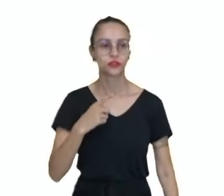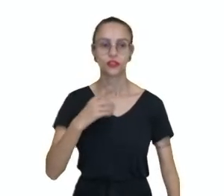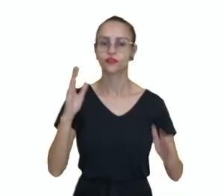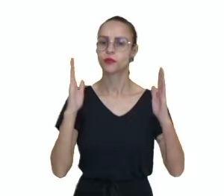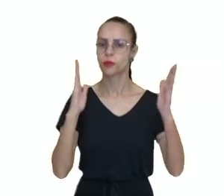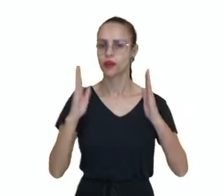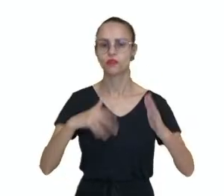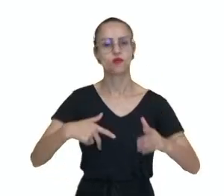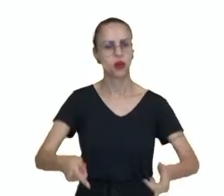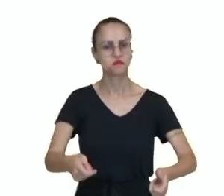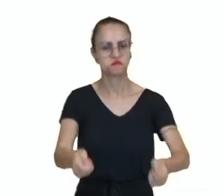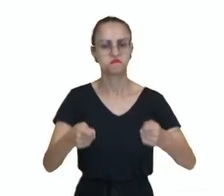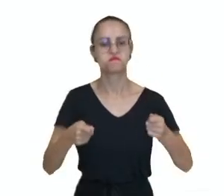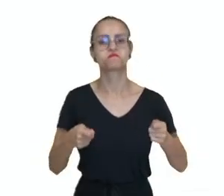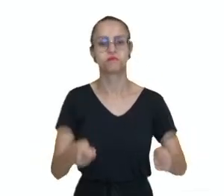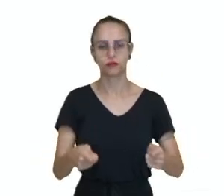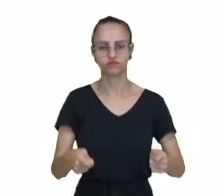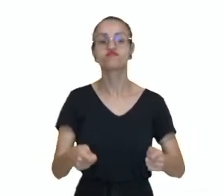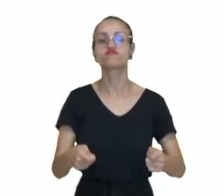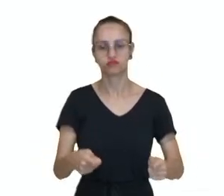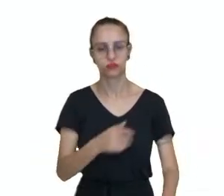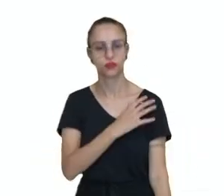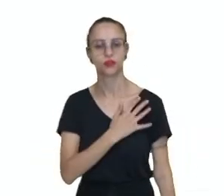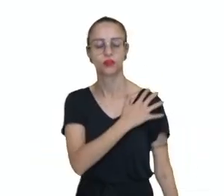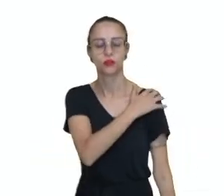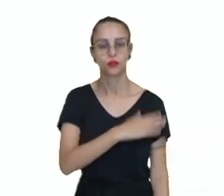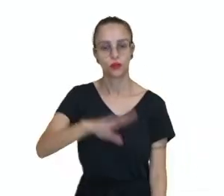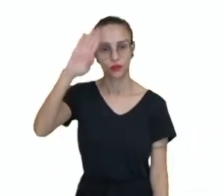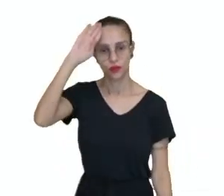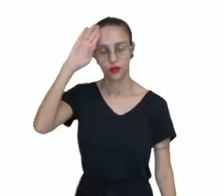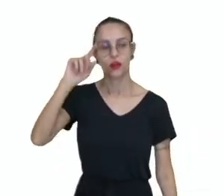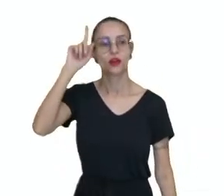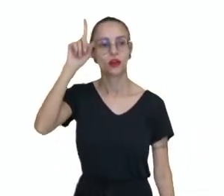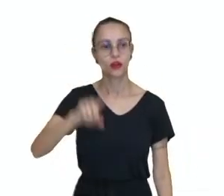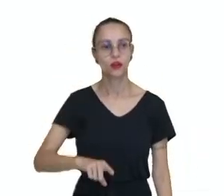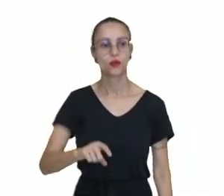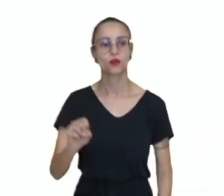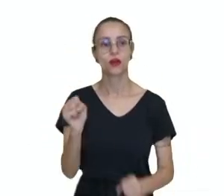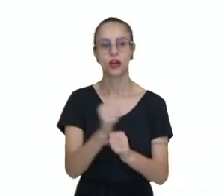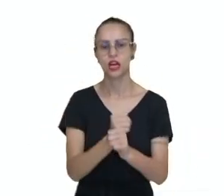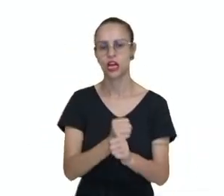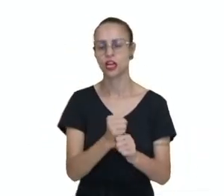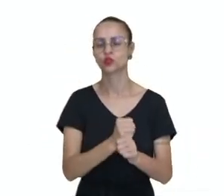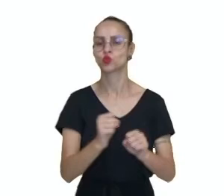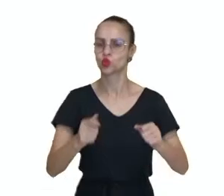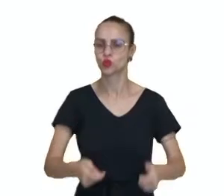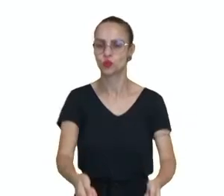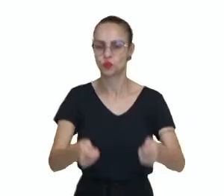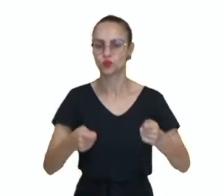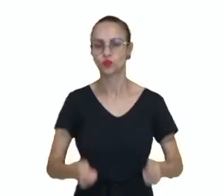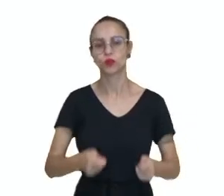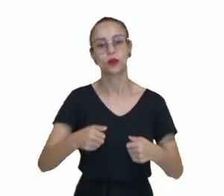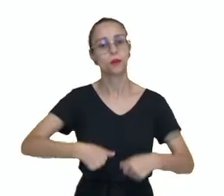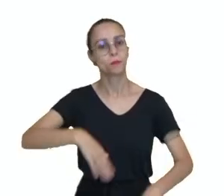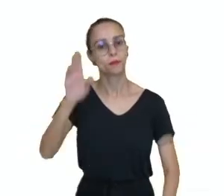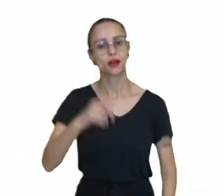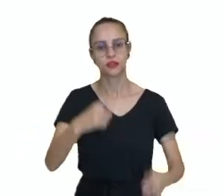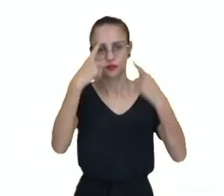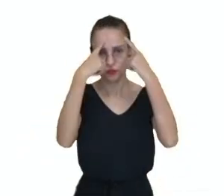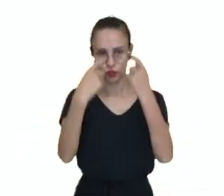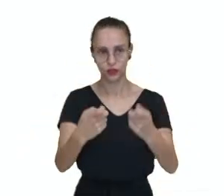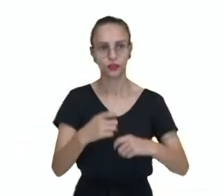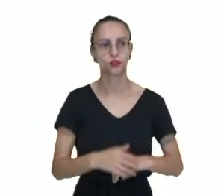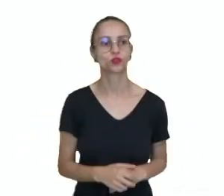mais repressivo do governo militar, chamados aí de anos de chumbo, o período mais violento, mais